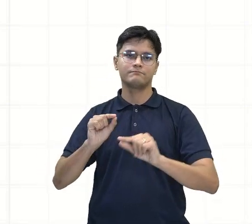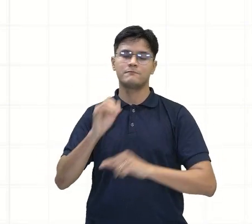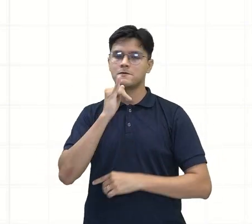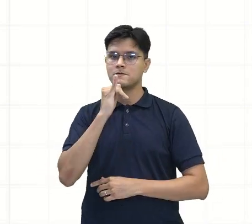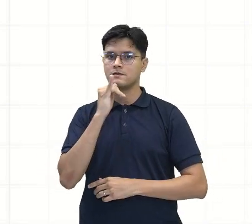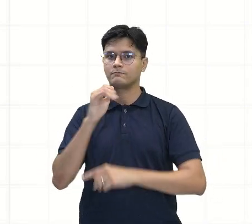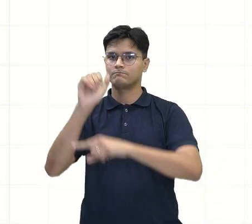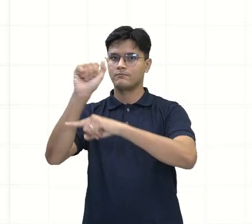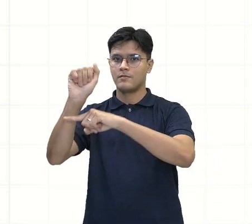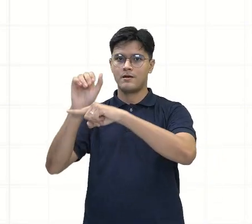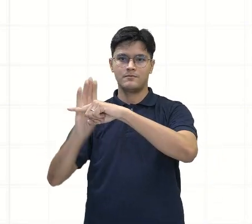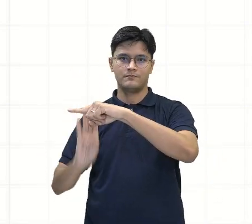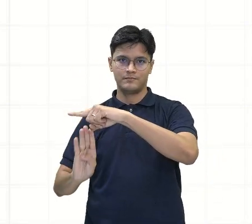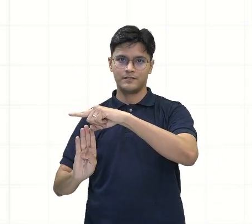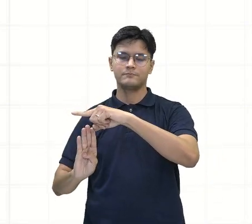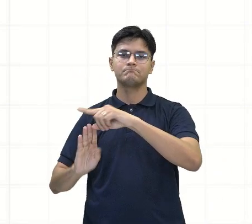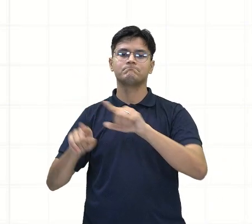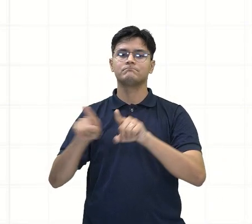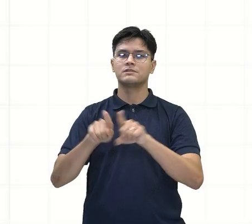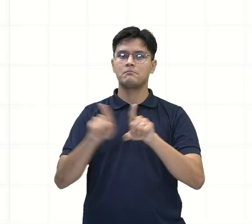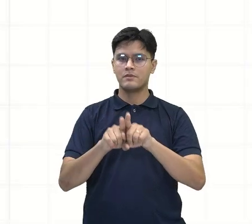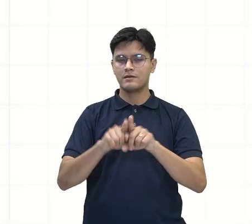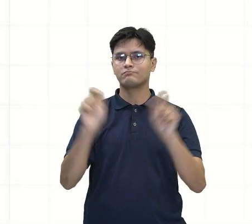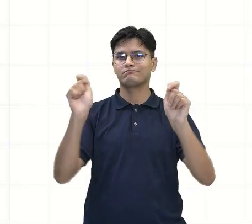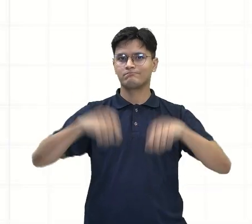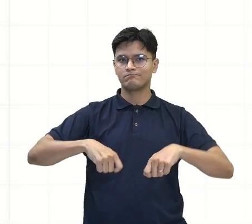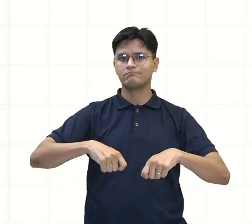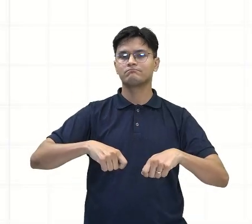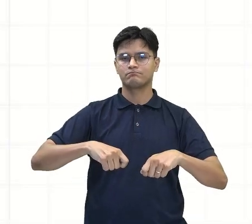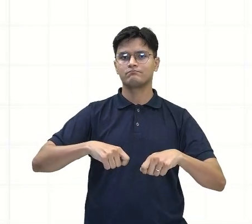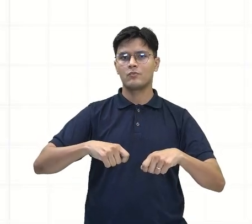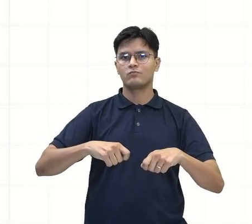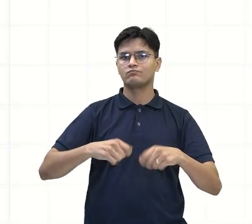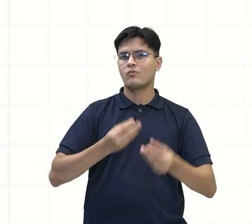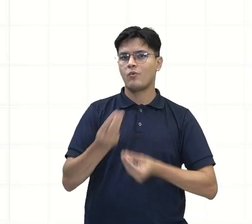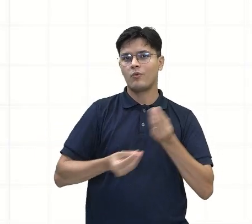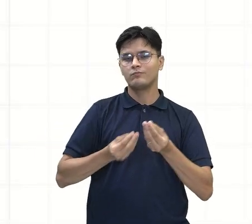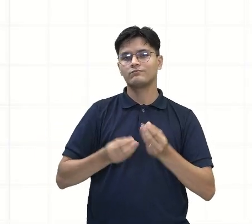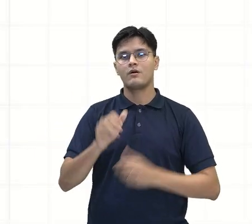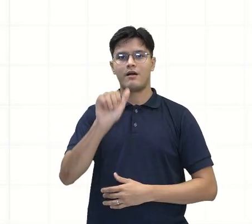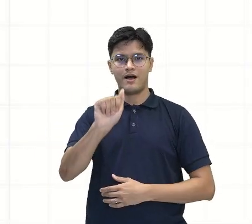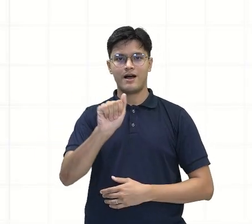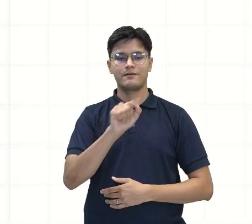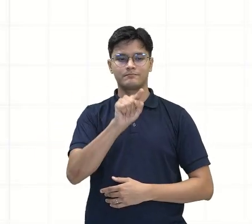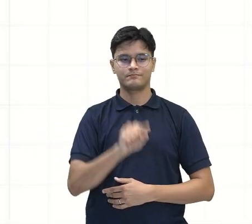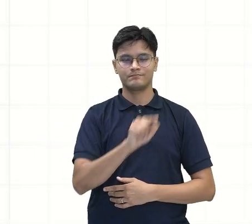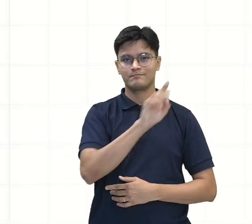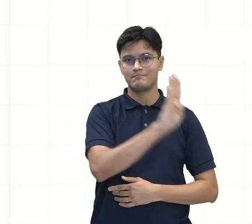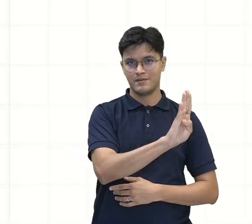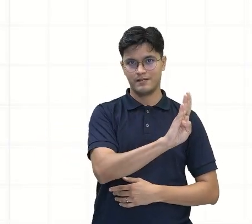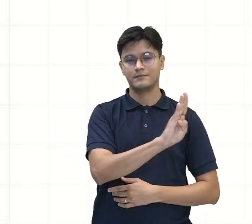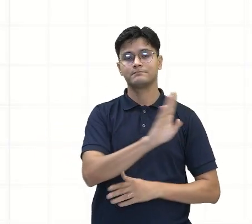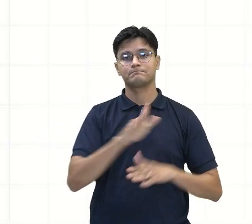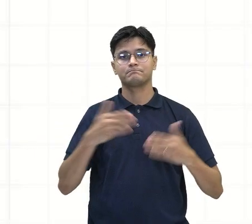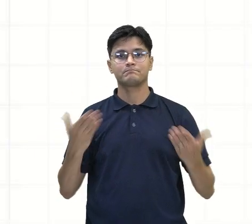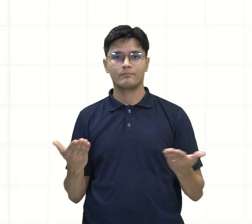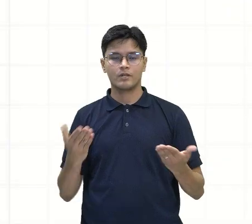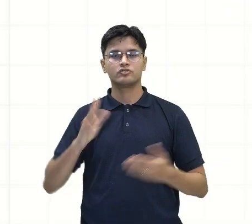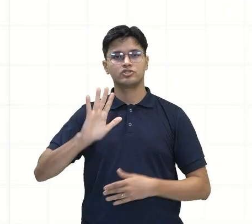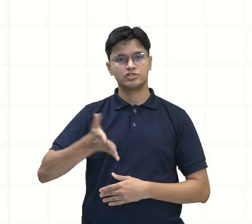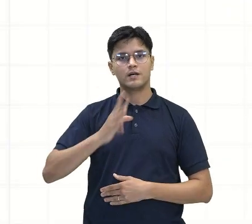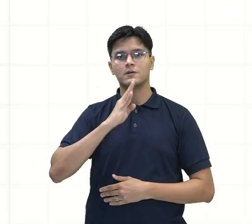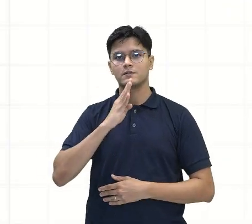sobre B, a gente lê também A está para B, ok? Então, nós já conhecemos a fração, nós já sabemos que